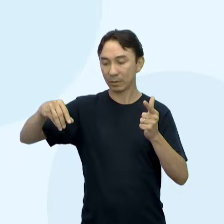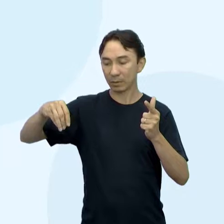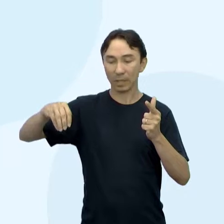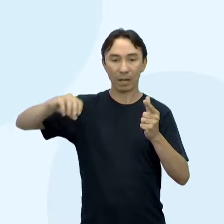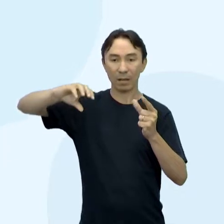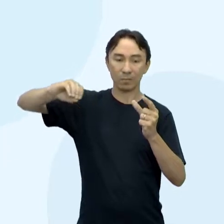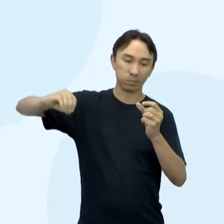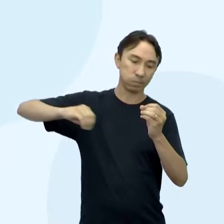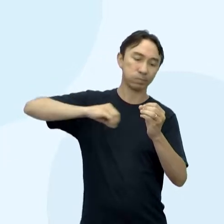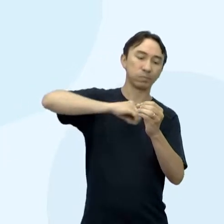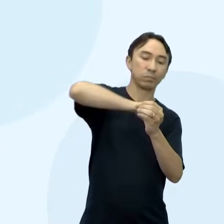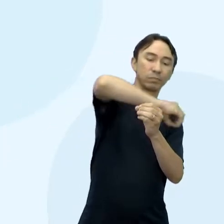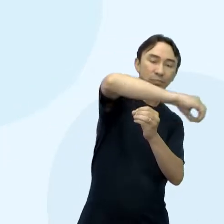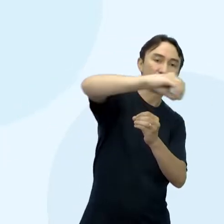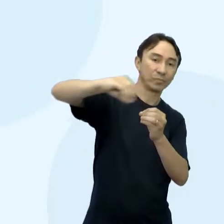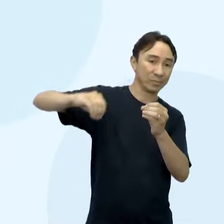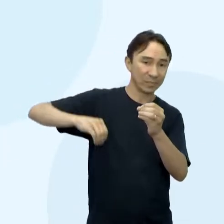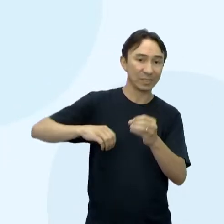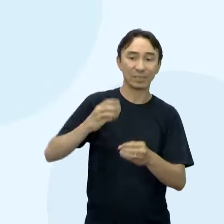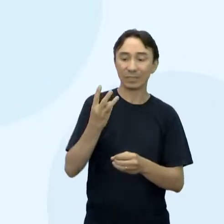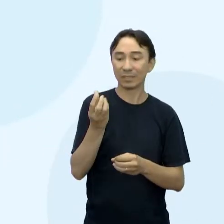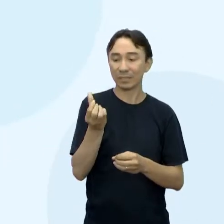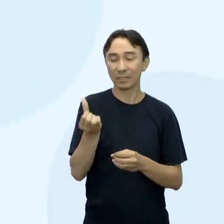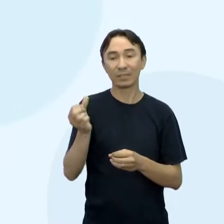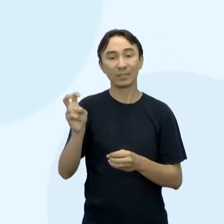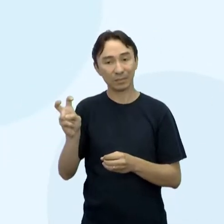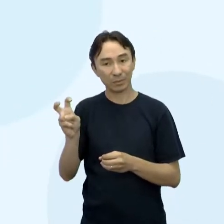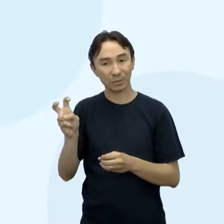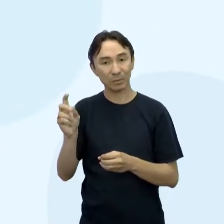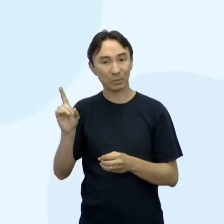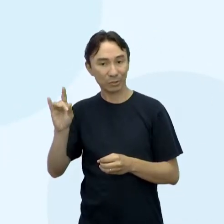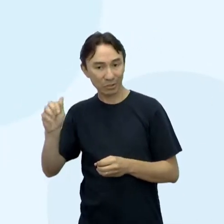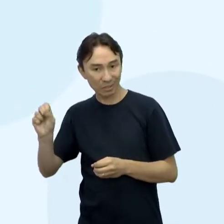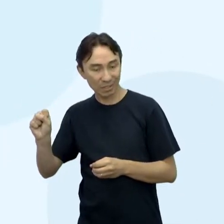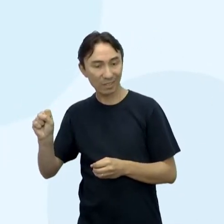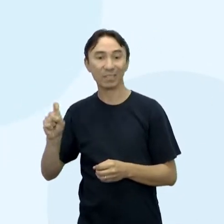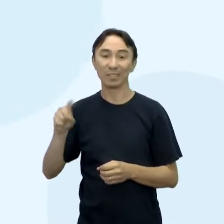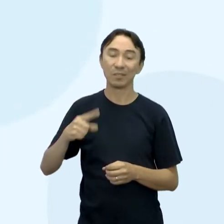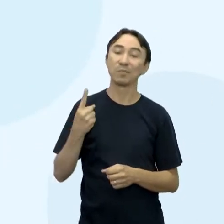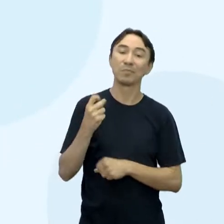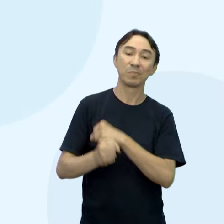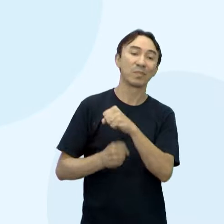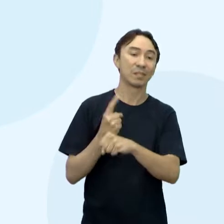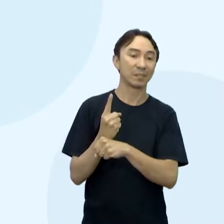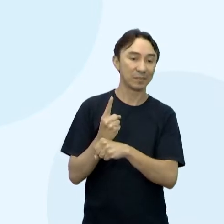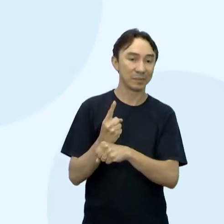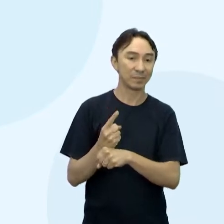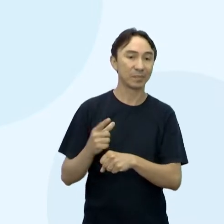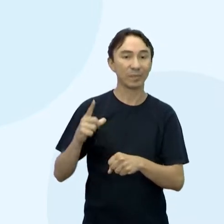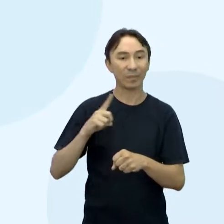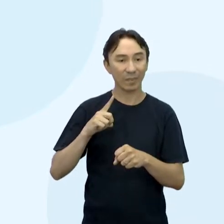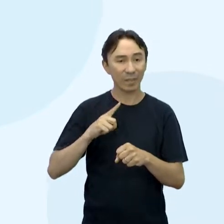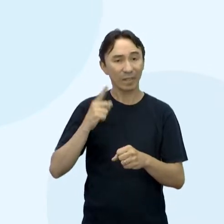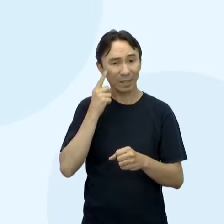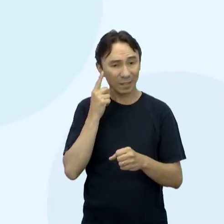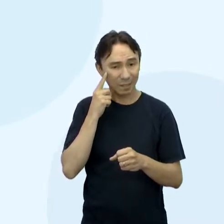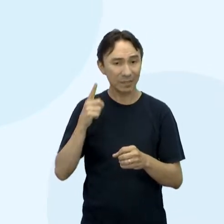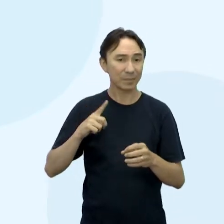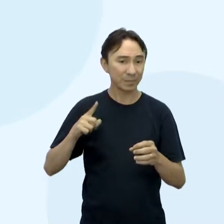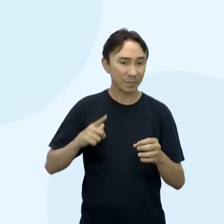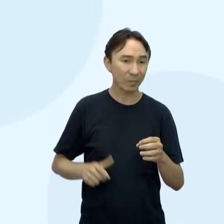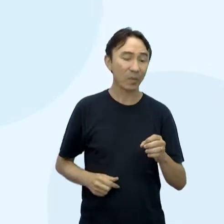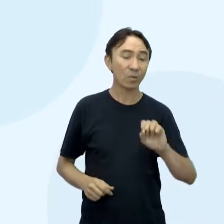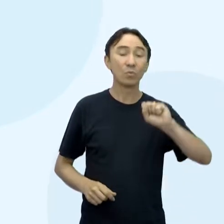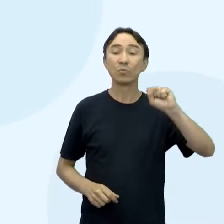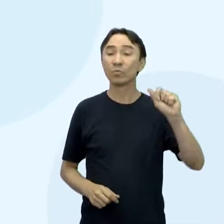365 dias, ou equivale a um ano. Período de translação do Sol em torno do centro da nossa Via Láctea, 250 milhões de anos.